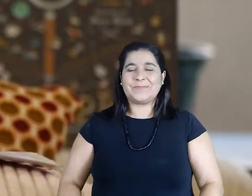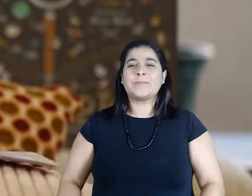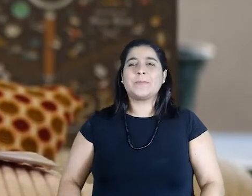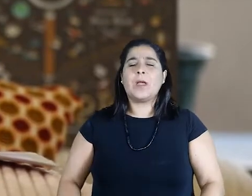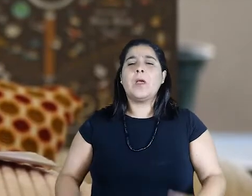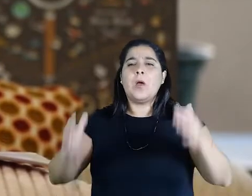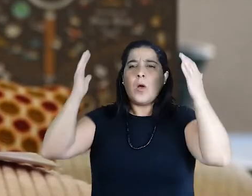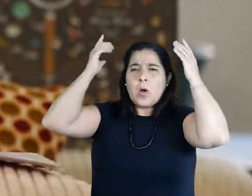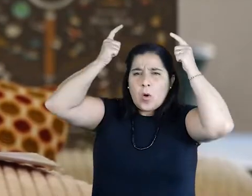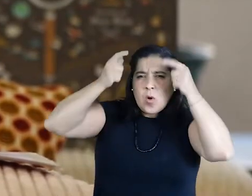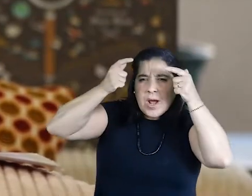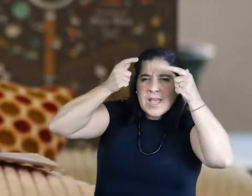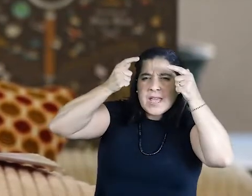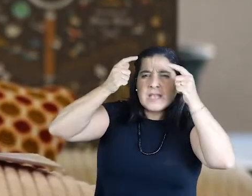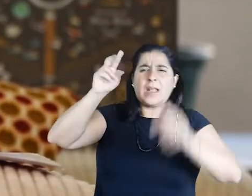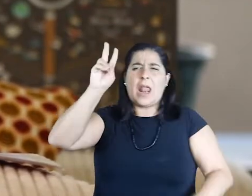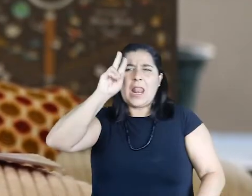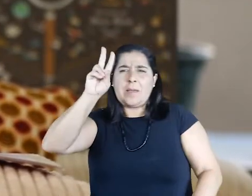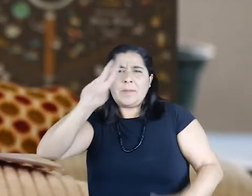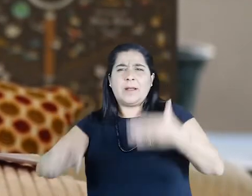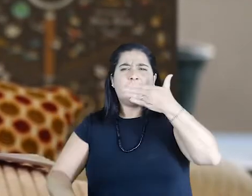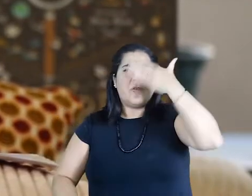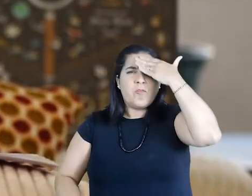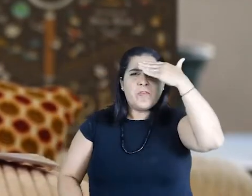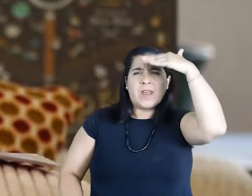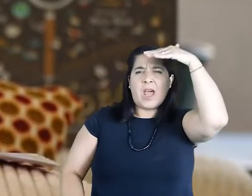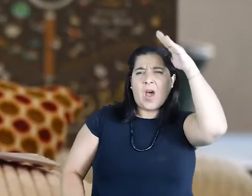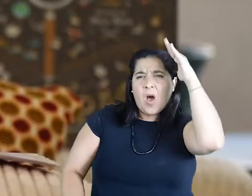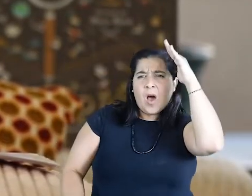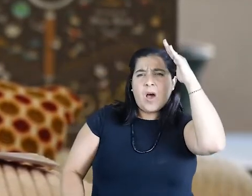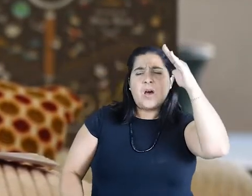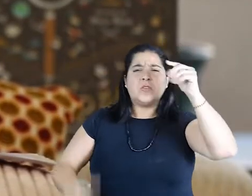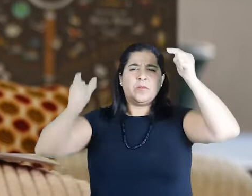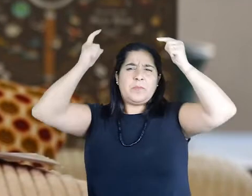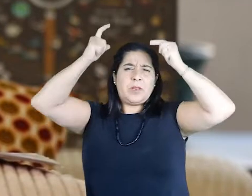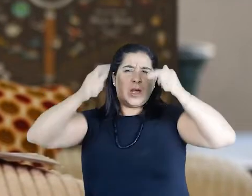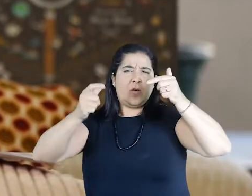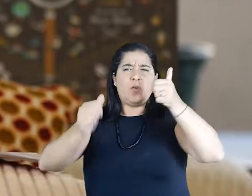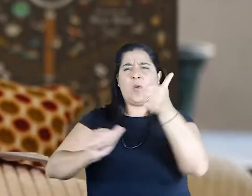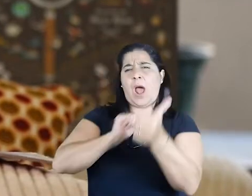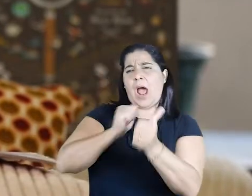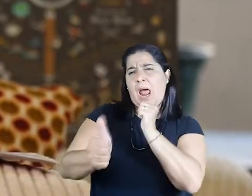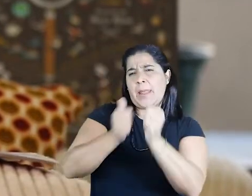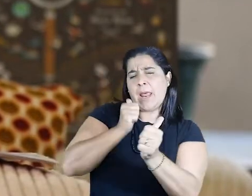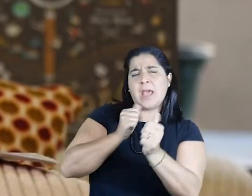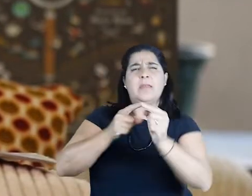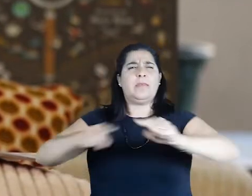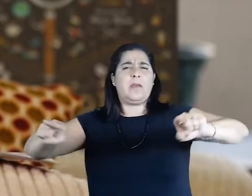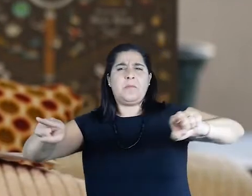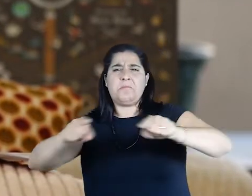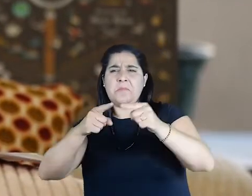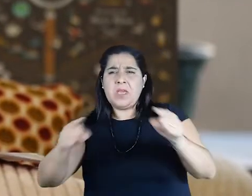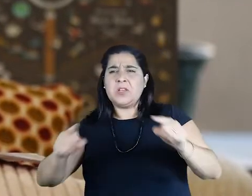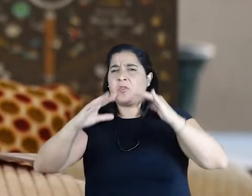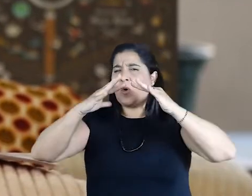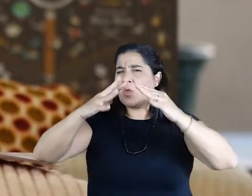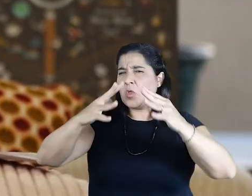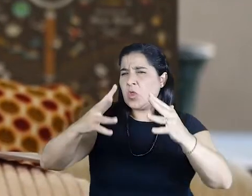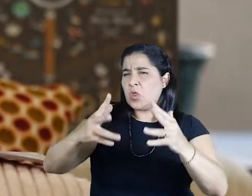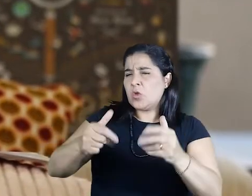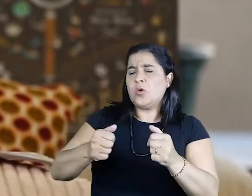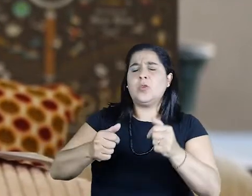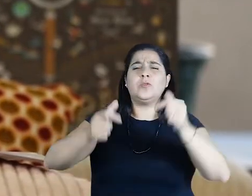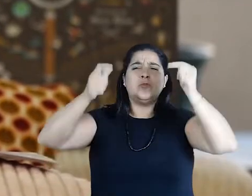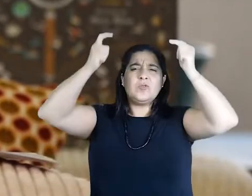foram lembrados. Faraós, imperadores, sultões, atletas, músicos, cientistas,